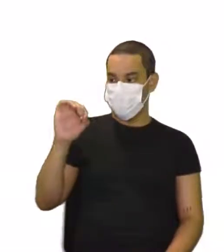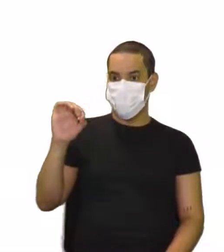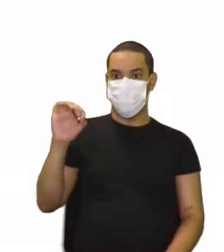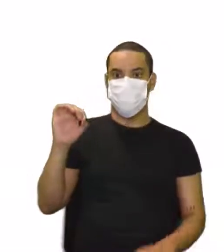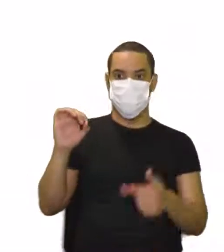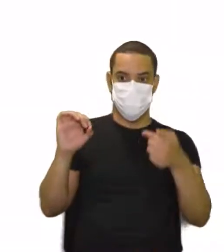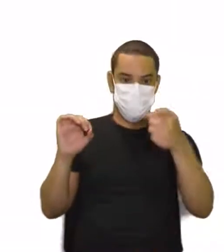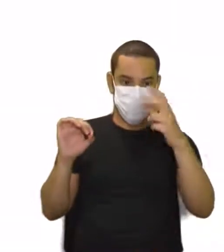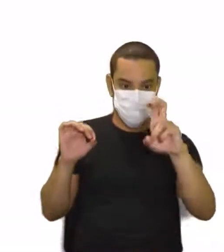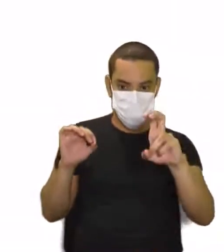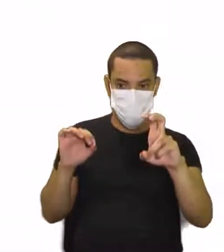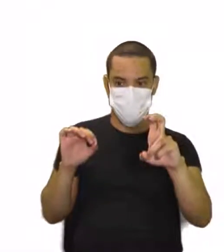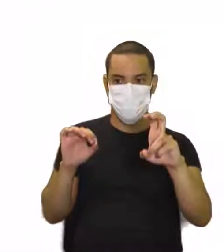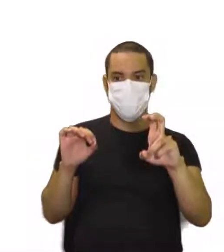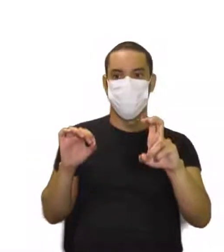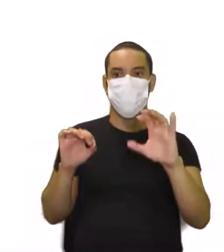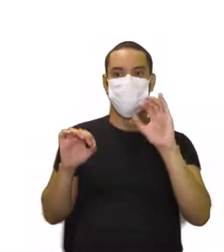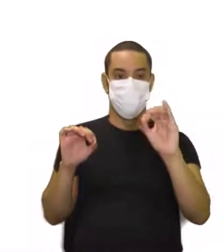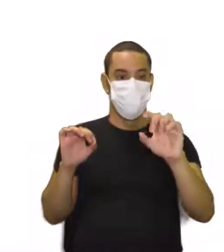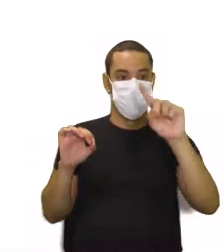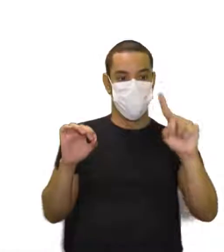igual. Agora,